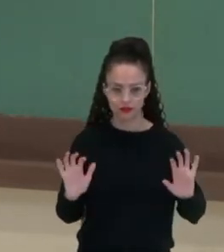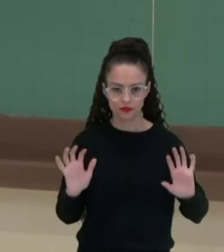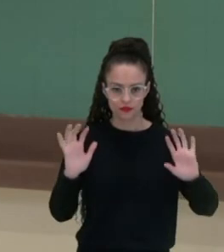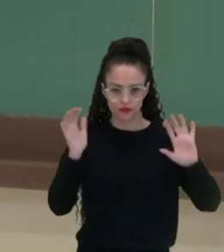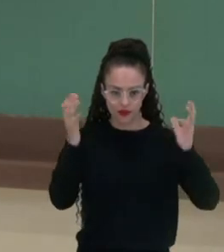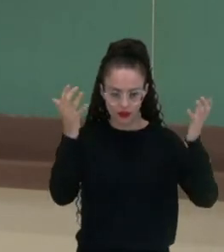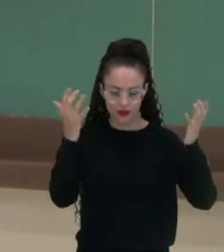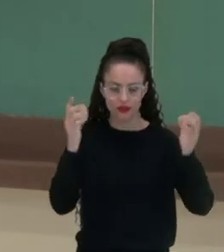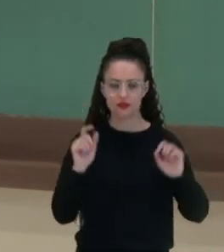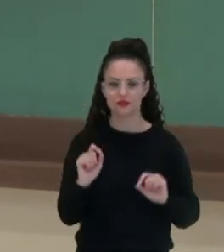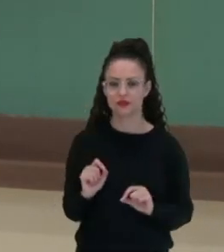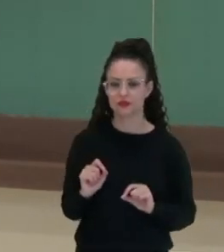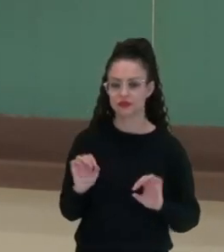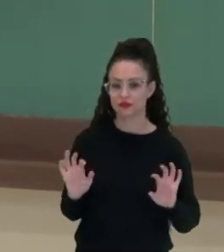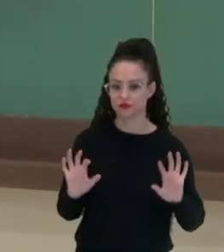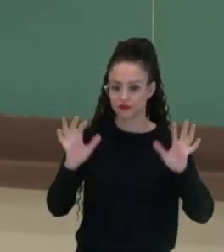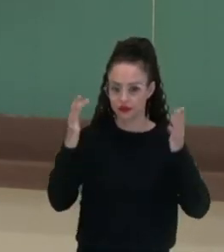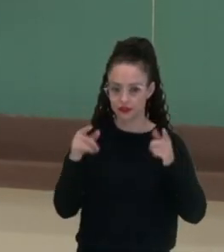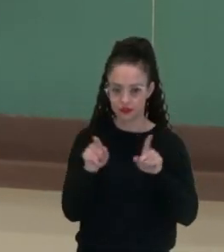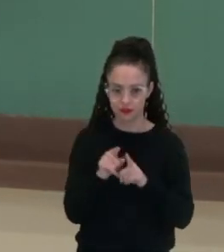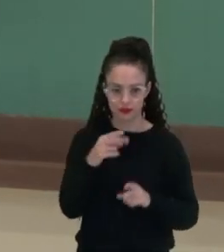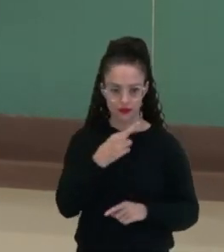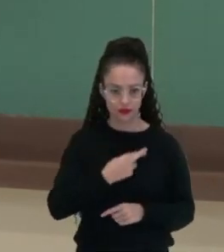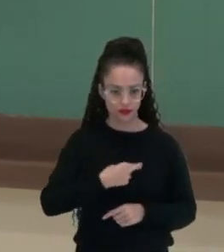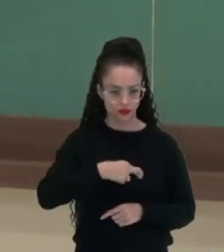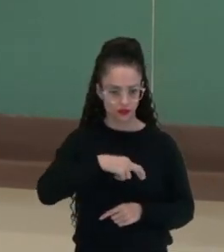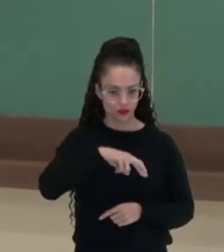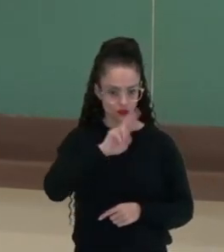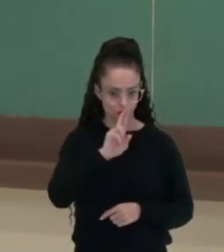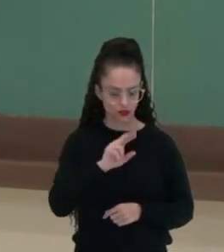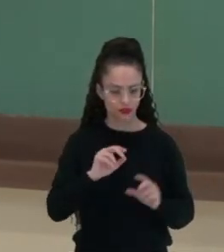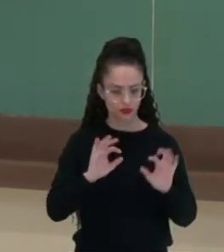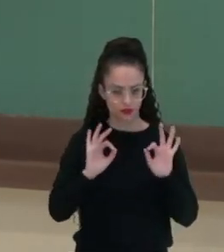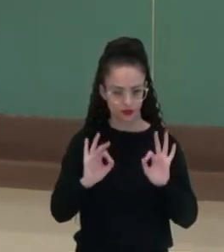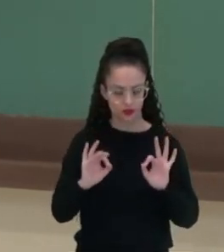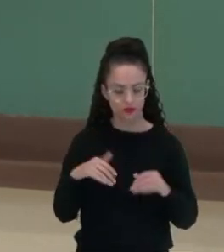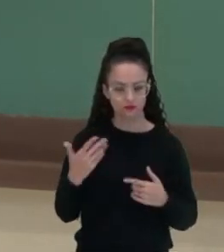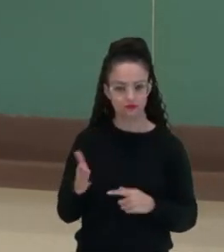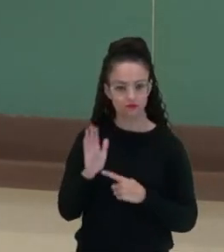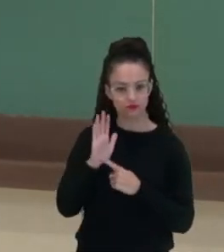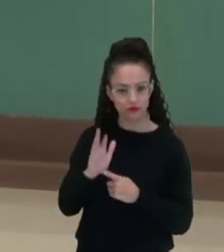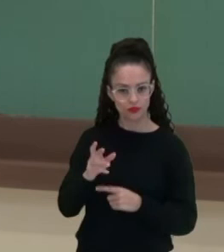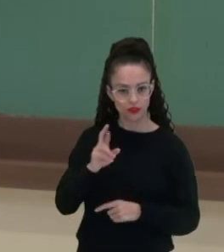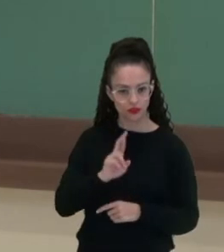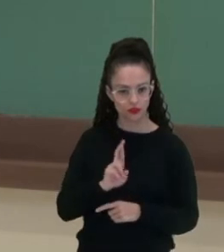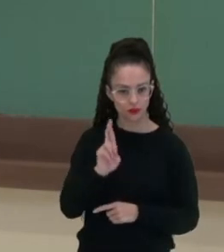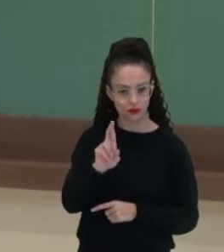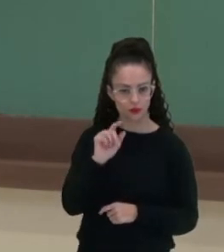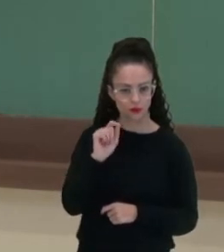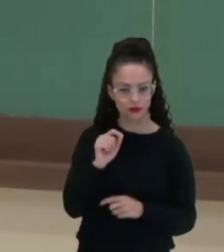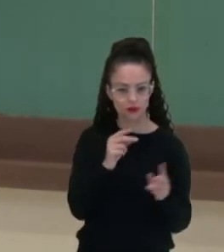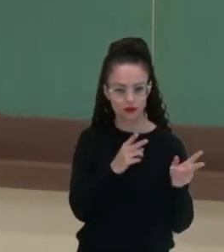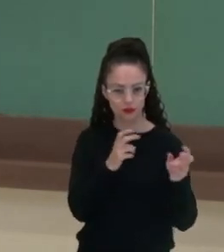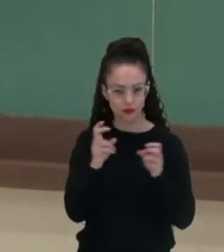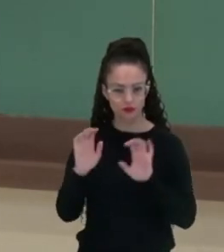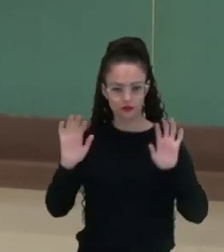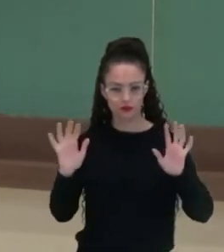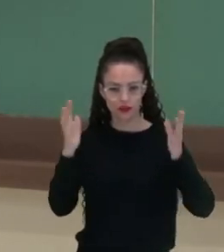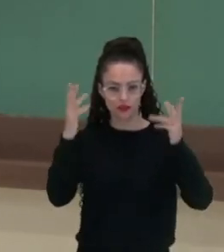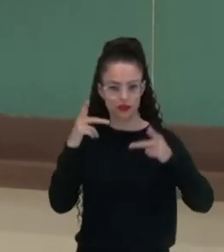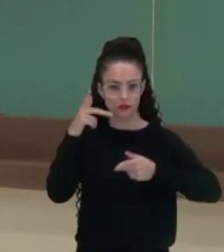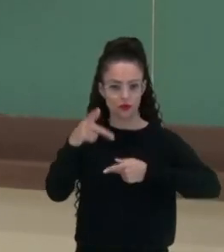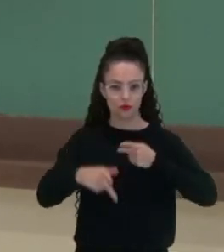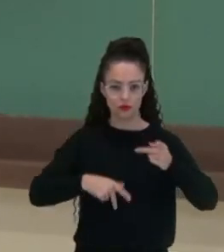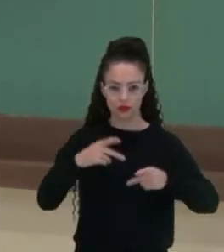né? As festividades também religiosas, né? Então eles vão representar o que eles estão observando, festas